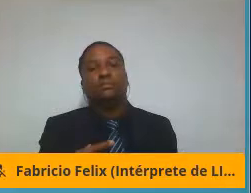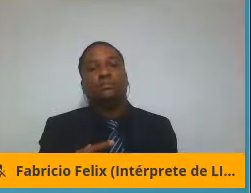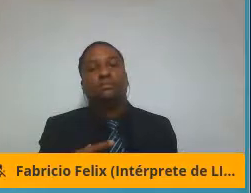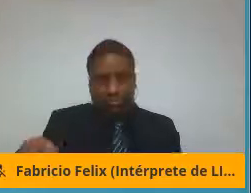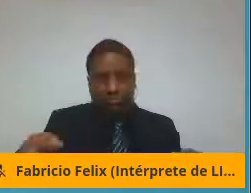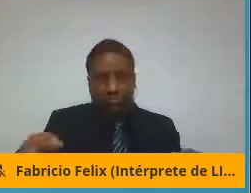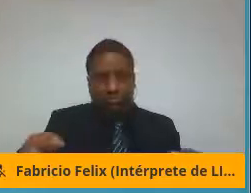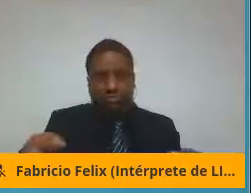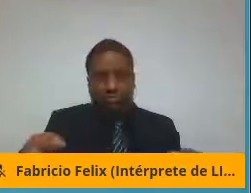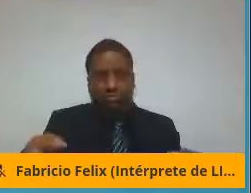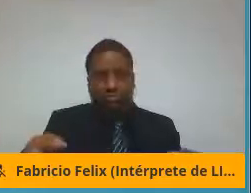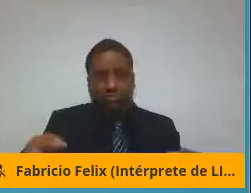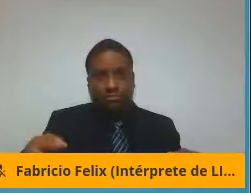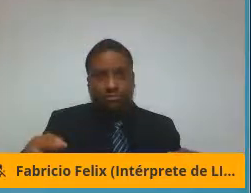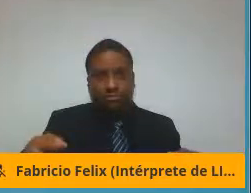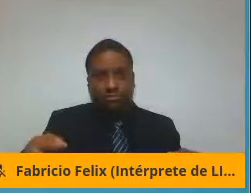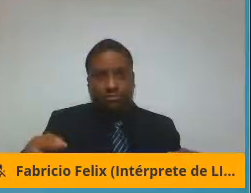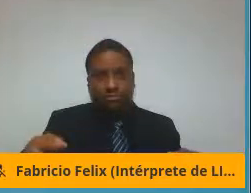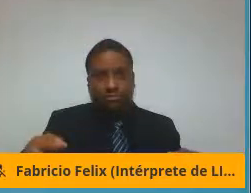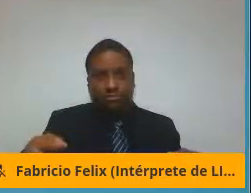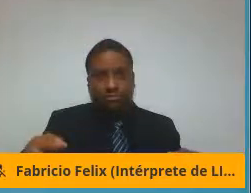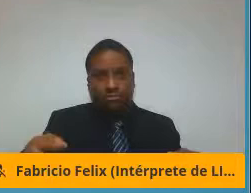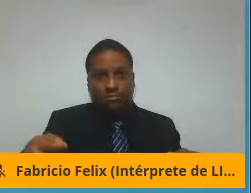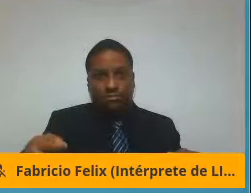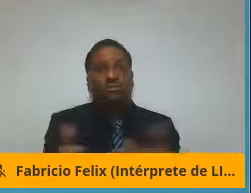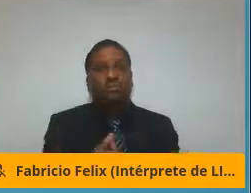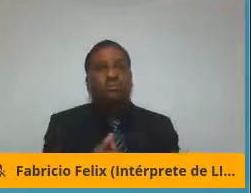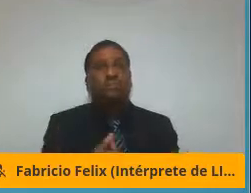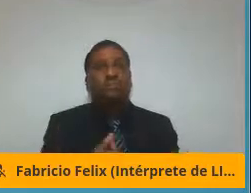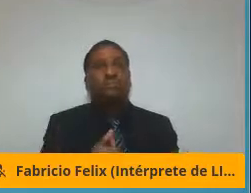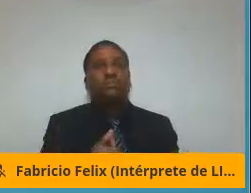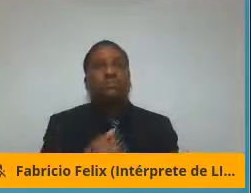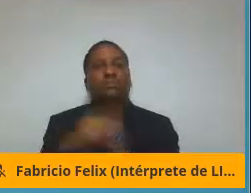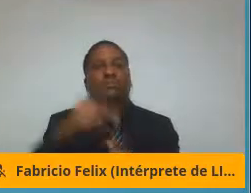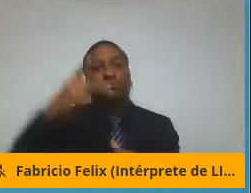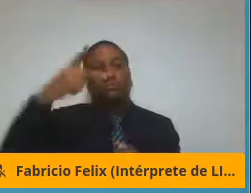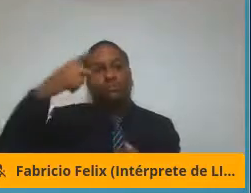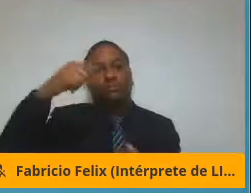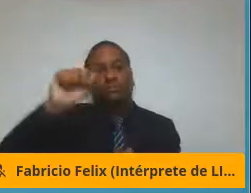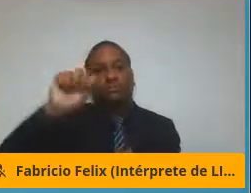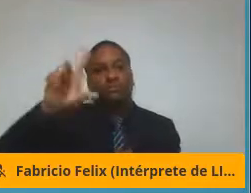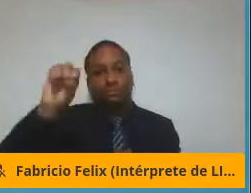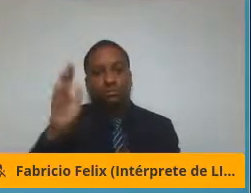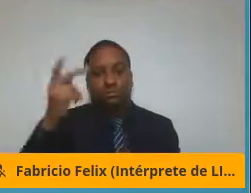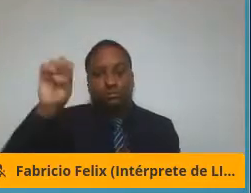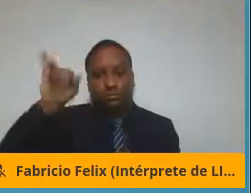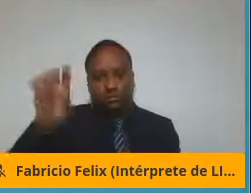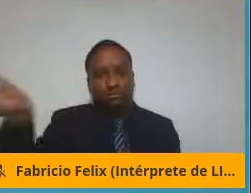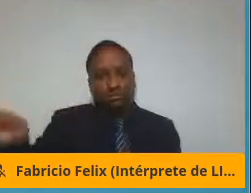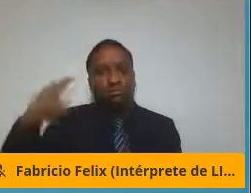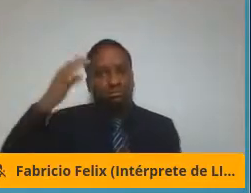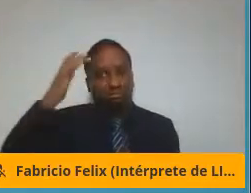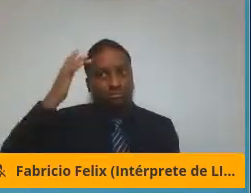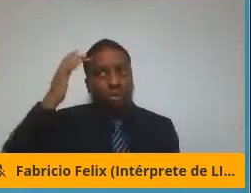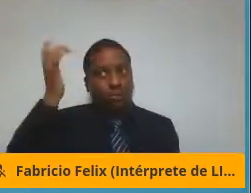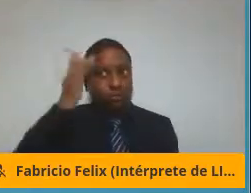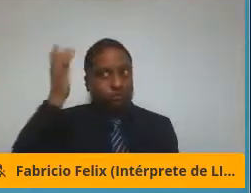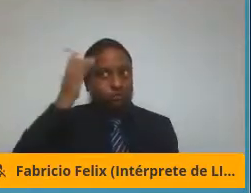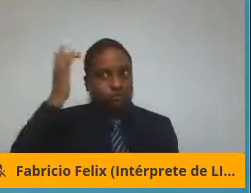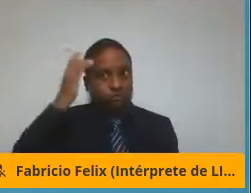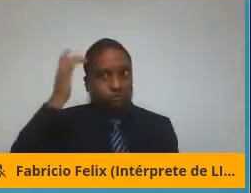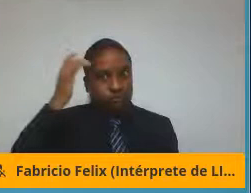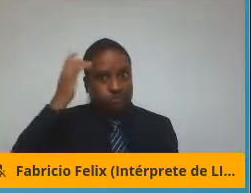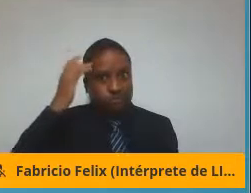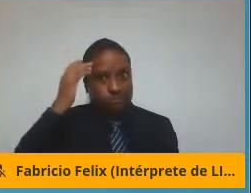brindes hoje. O Paulo Henrique, que é o nosso mago da transmissão, já tá se ajeitando para